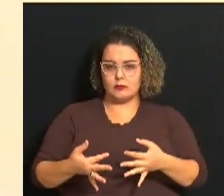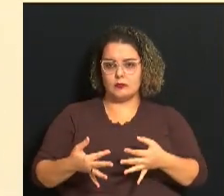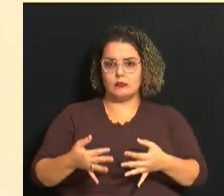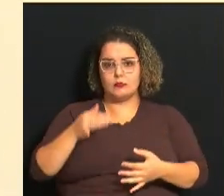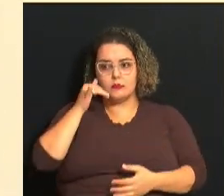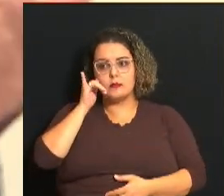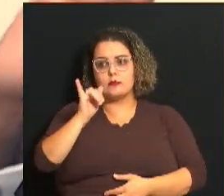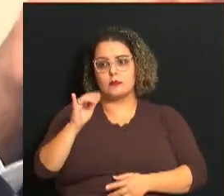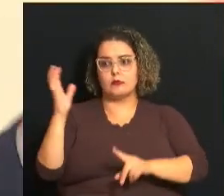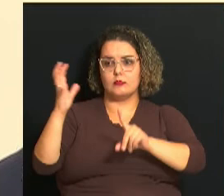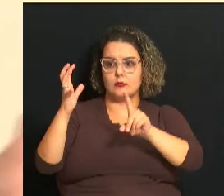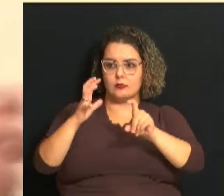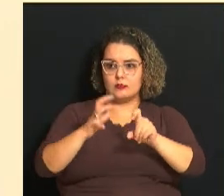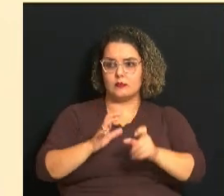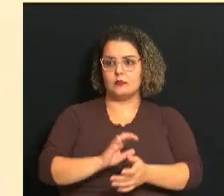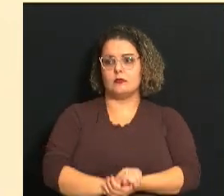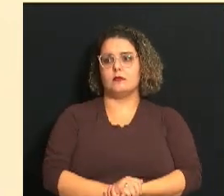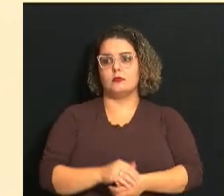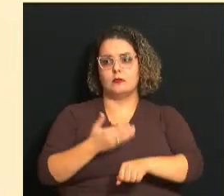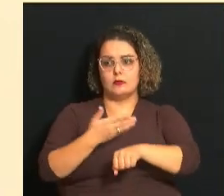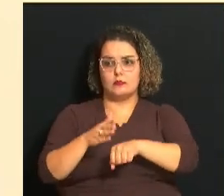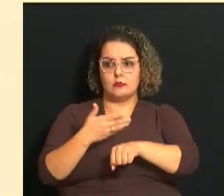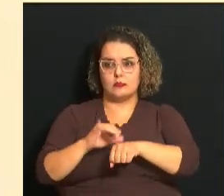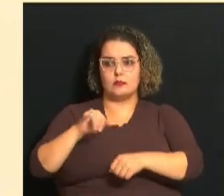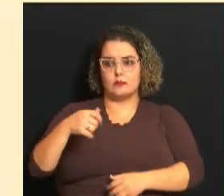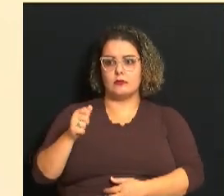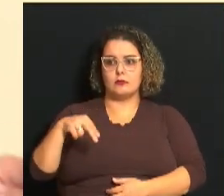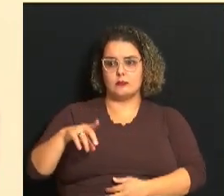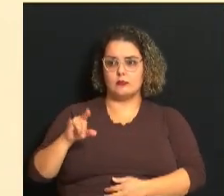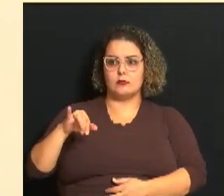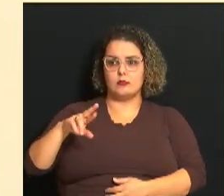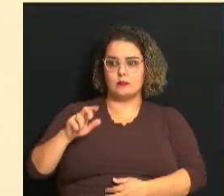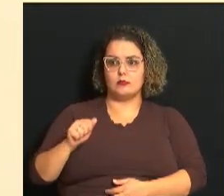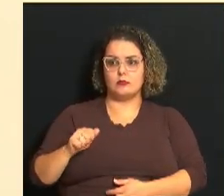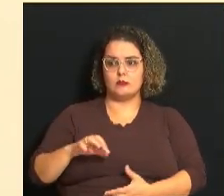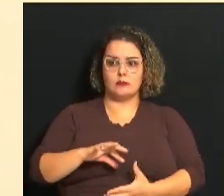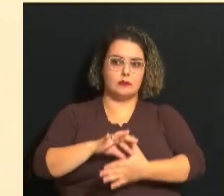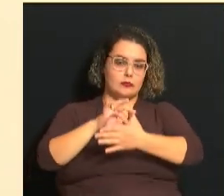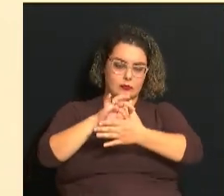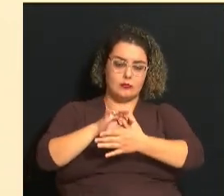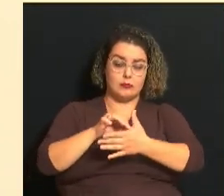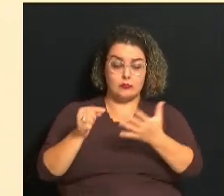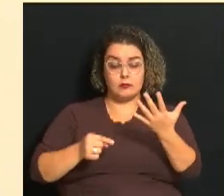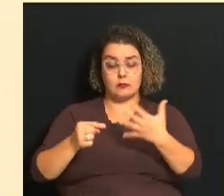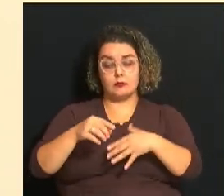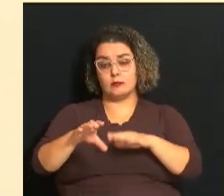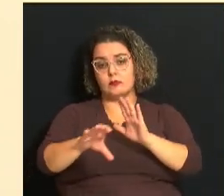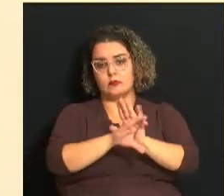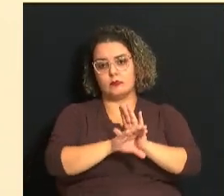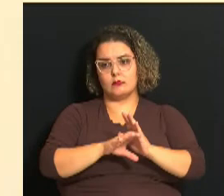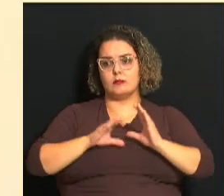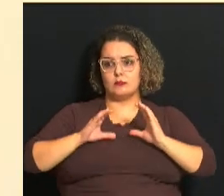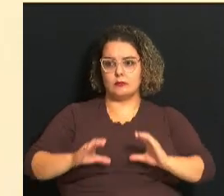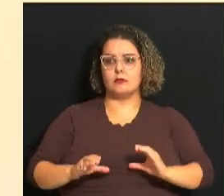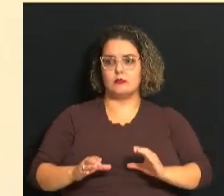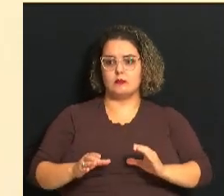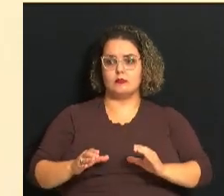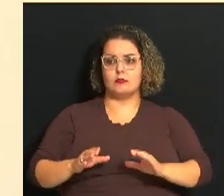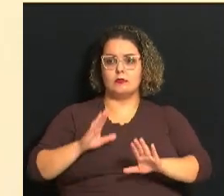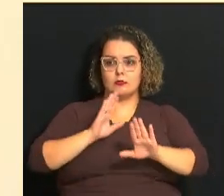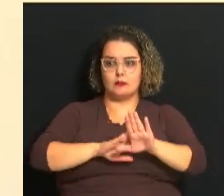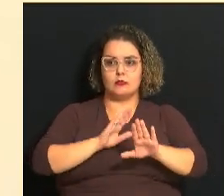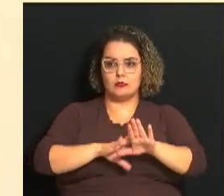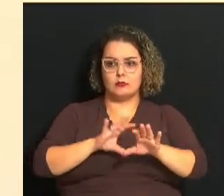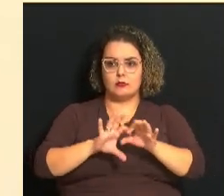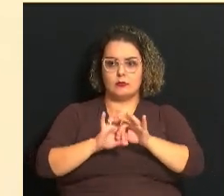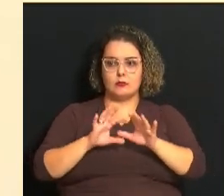o assédio E aí treinamento né como a gente falou treinamento de líderes era um dos itens nesse código de conduta e procedimentos que e